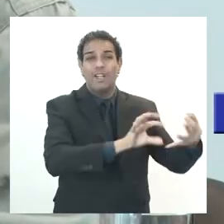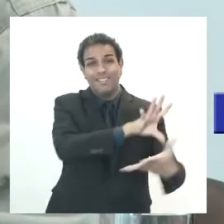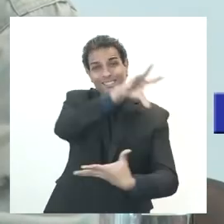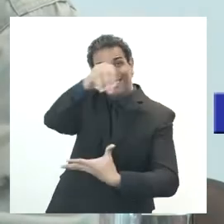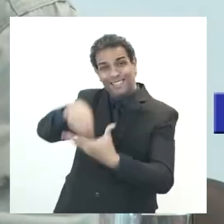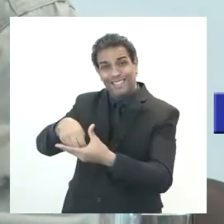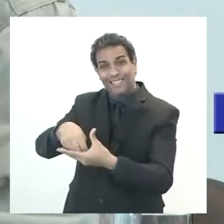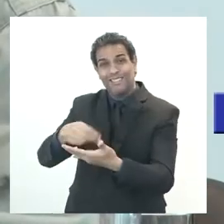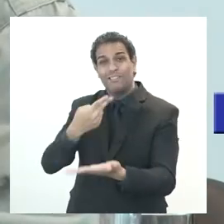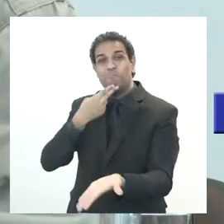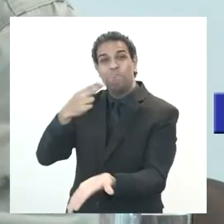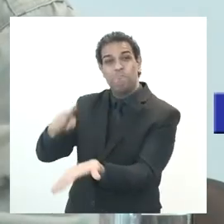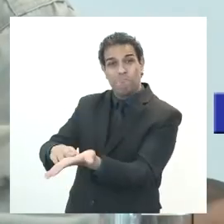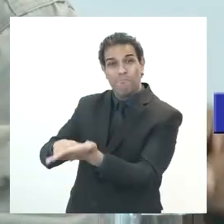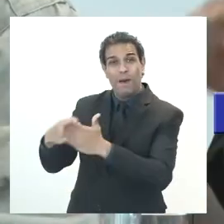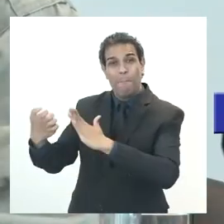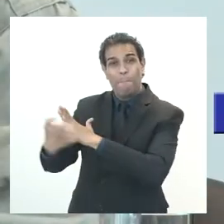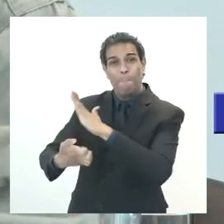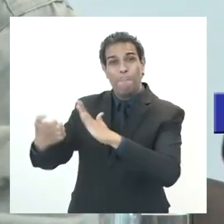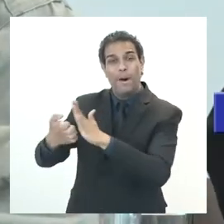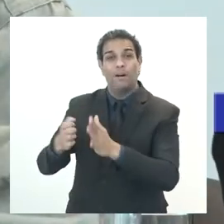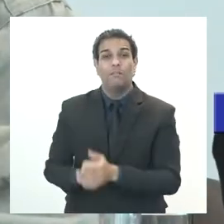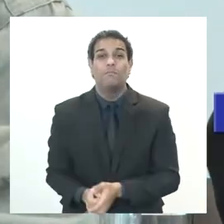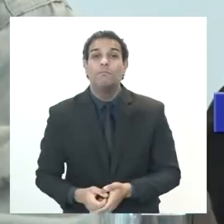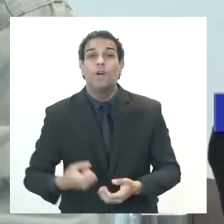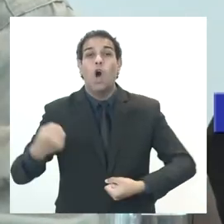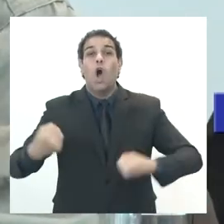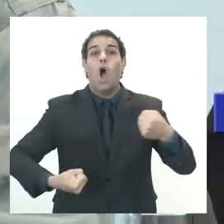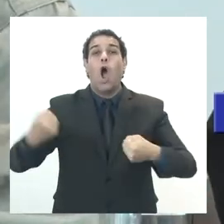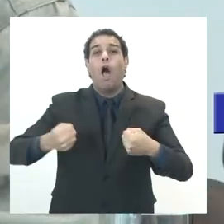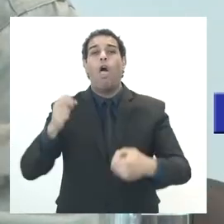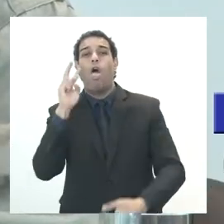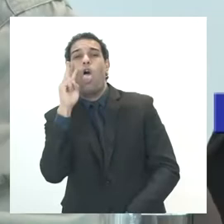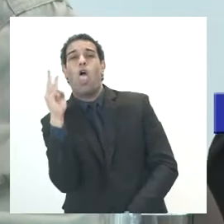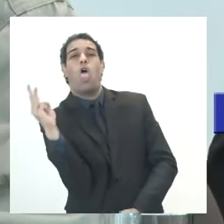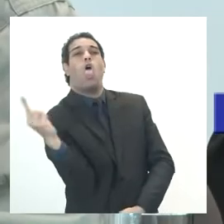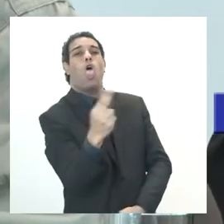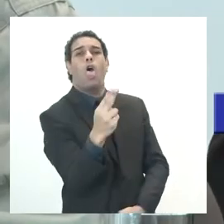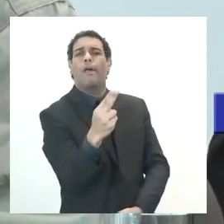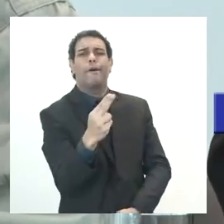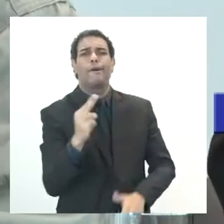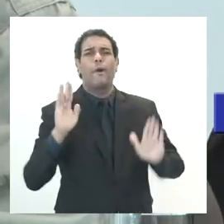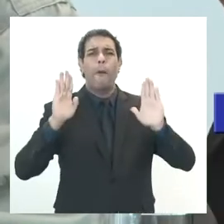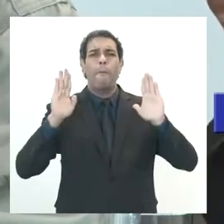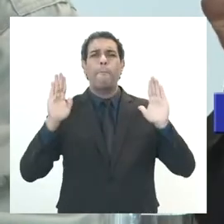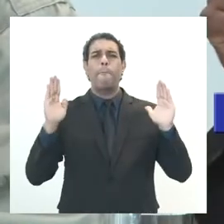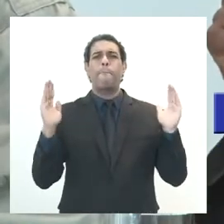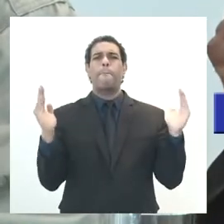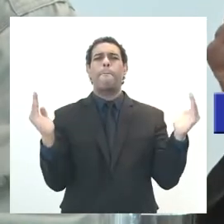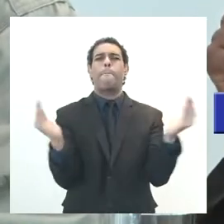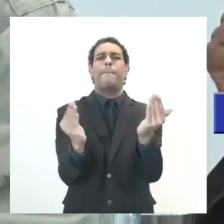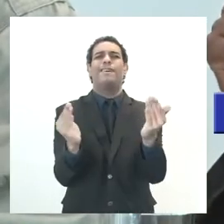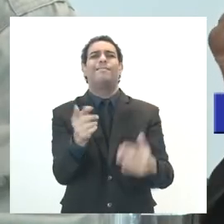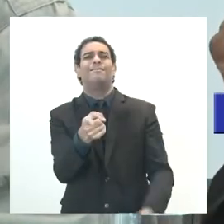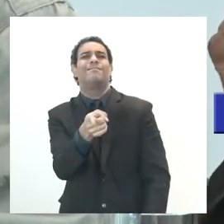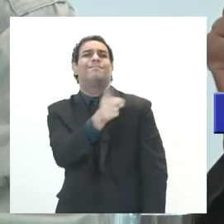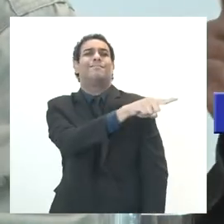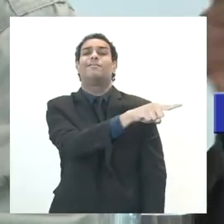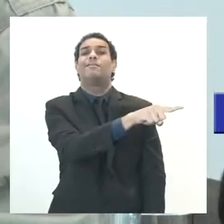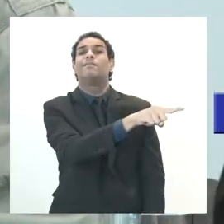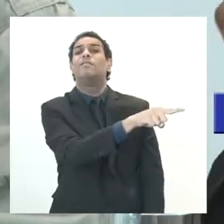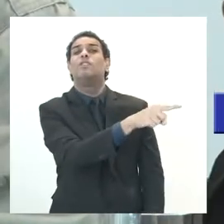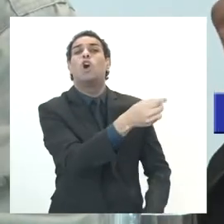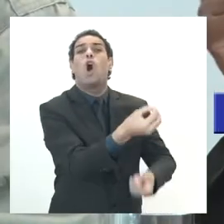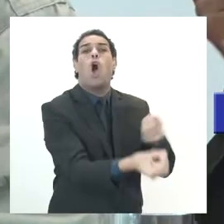Correios Oi e aí o comprei ele estava dentro de um veículo fechado e o outro comprar estava fazendo